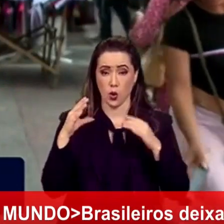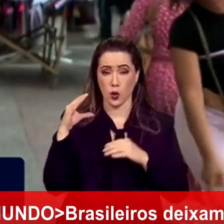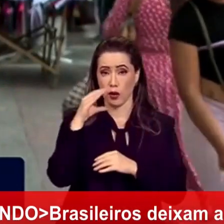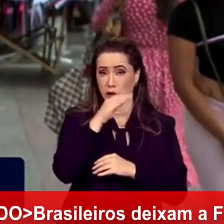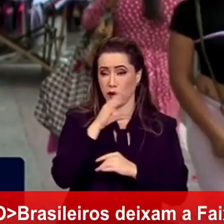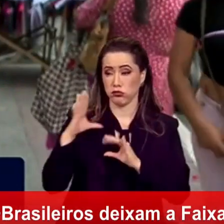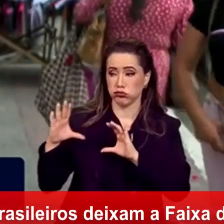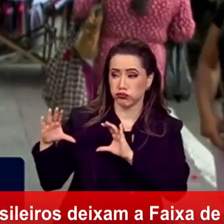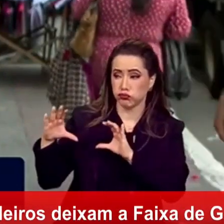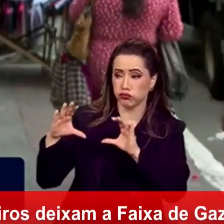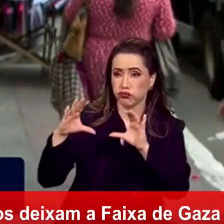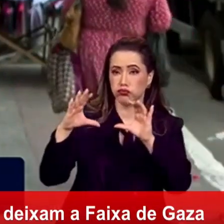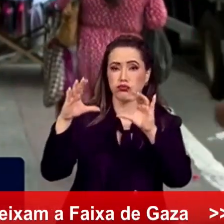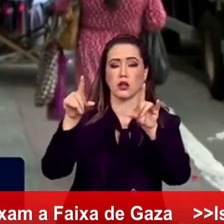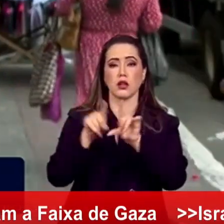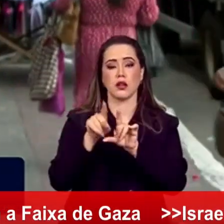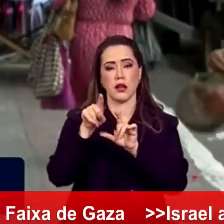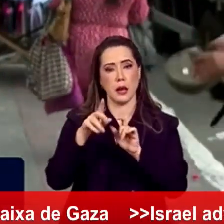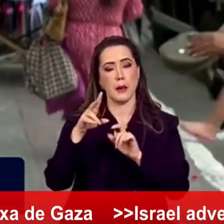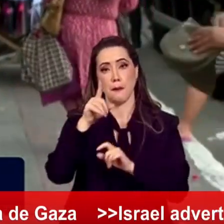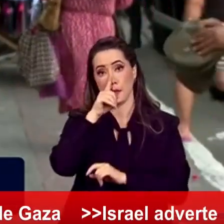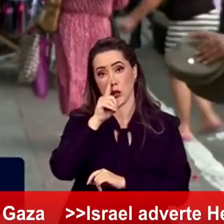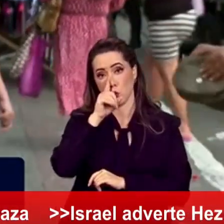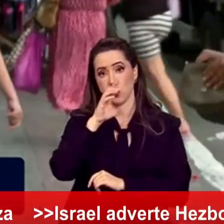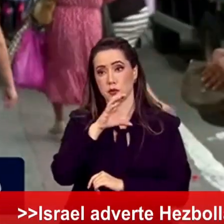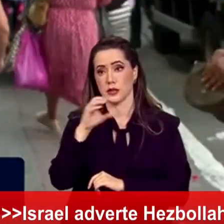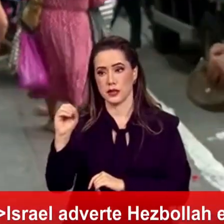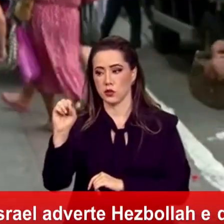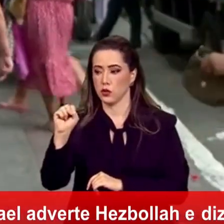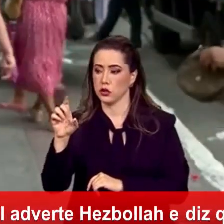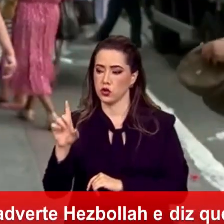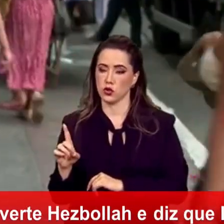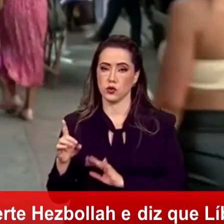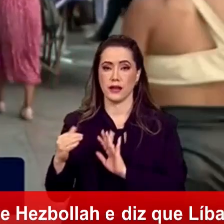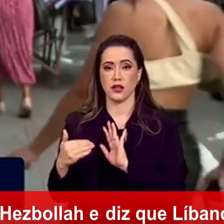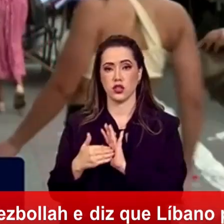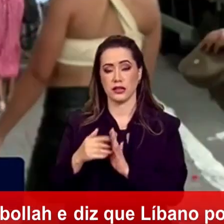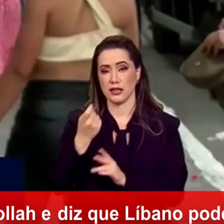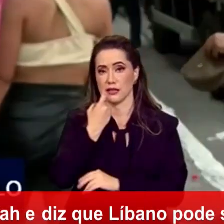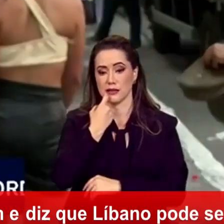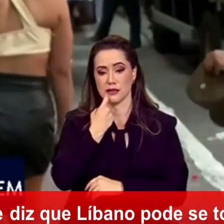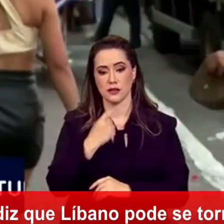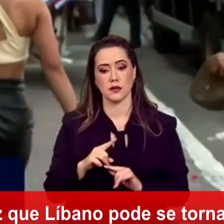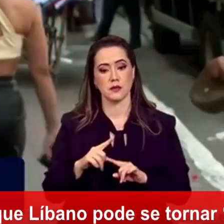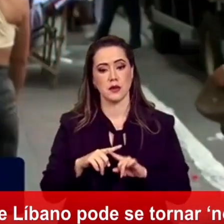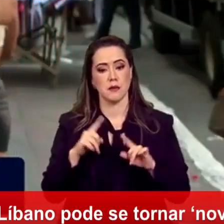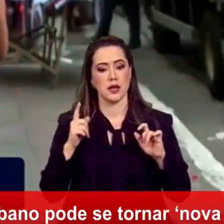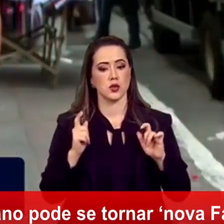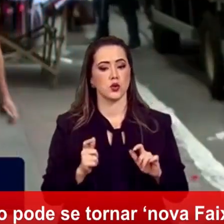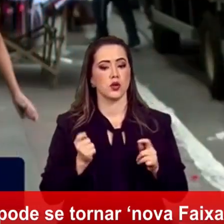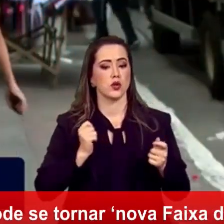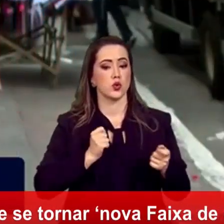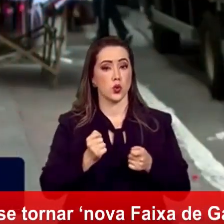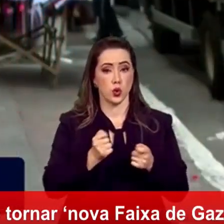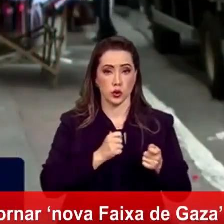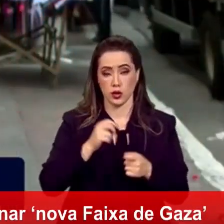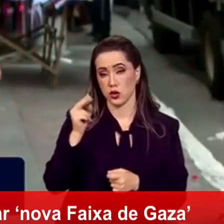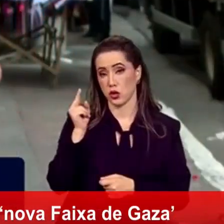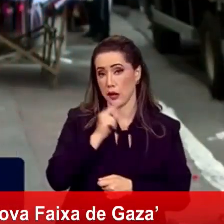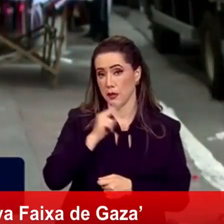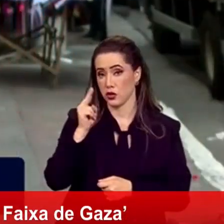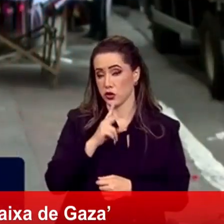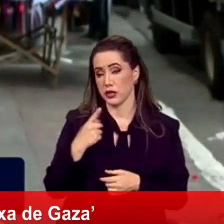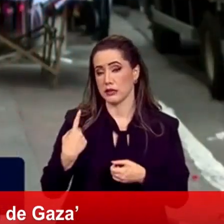regiões centro-oeste e sudeste até a próxima sexta-feira. Já o Centro de Gerenciamento de Emergências